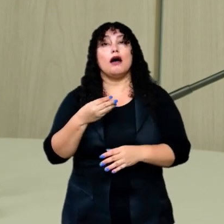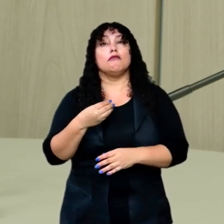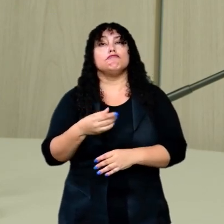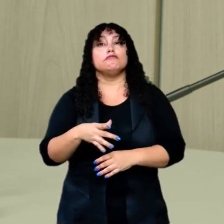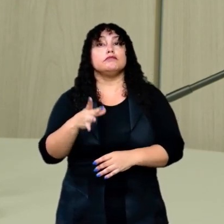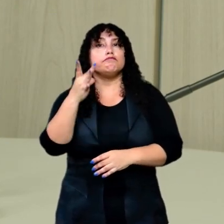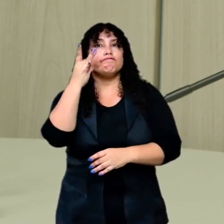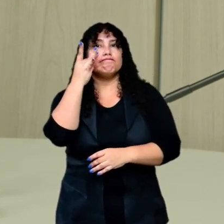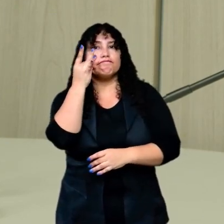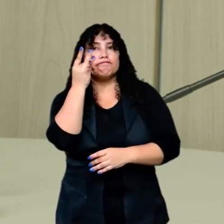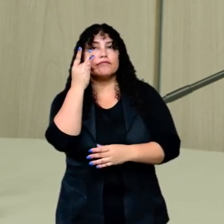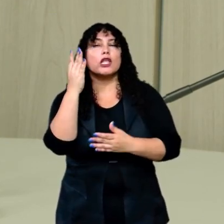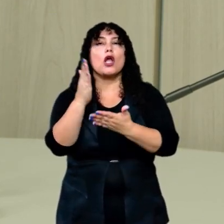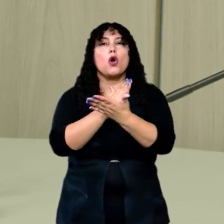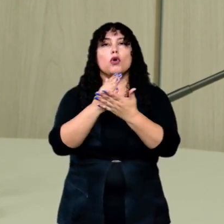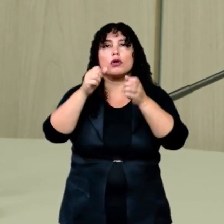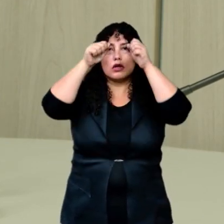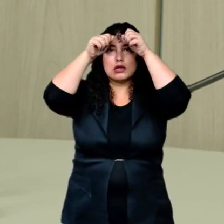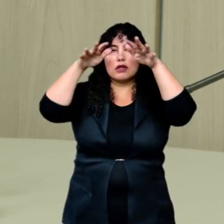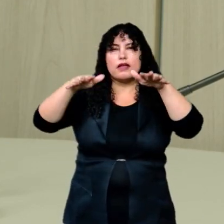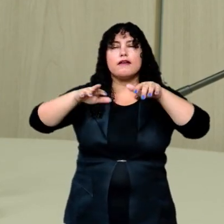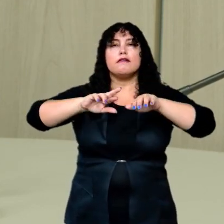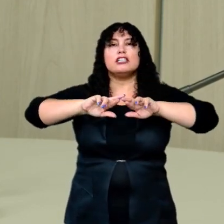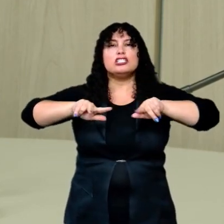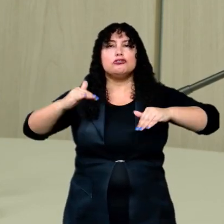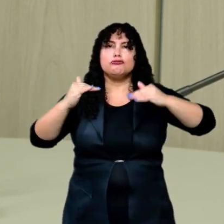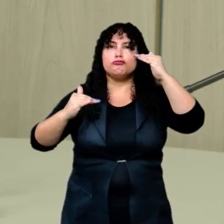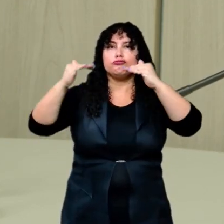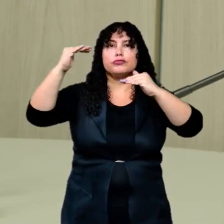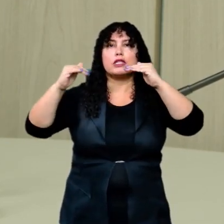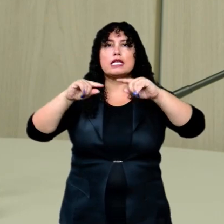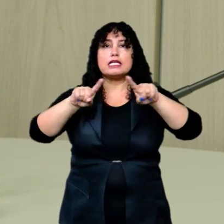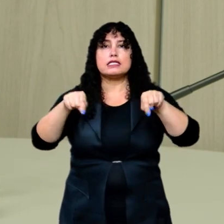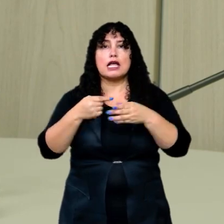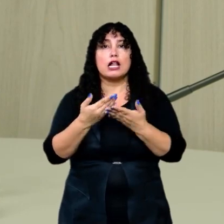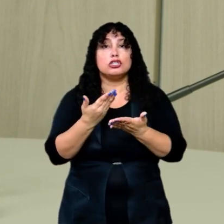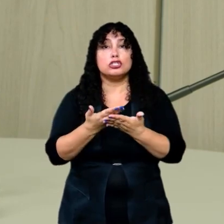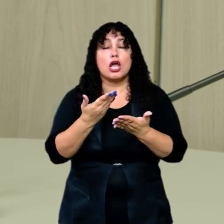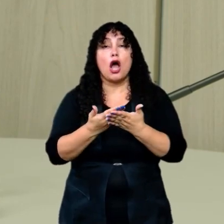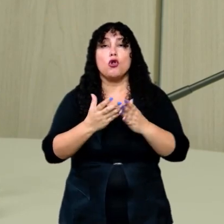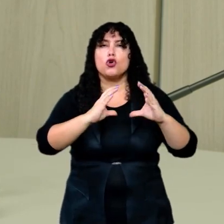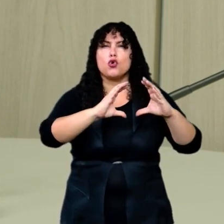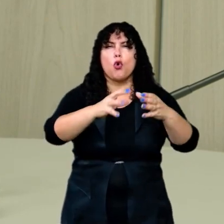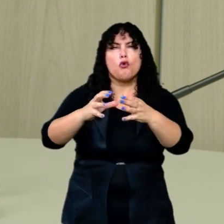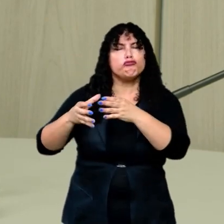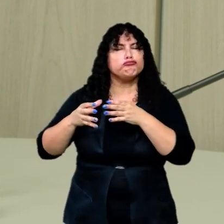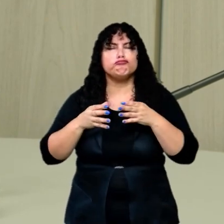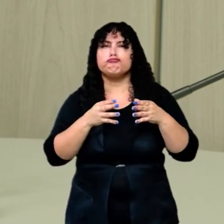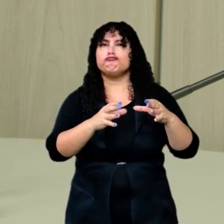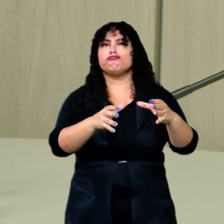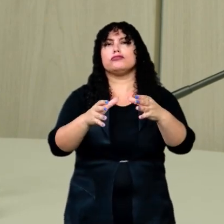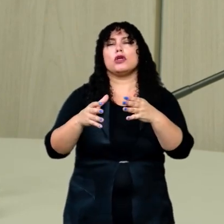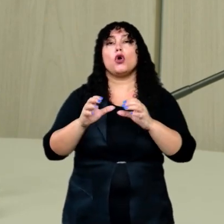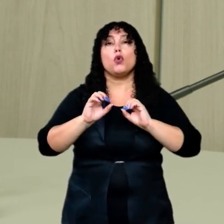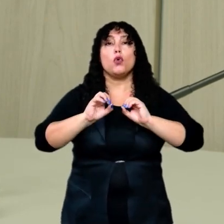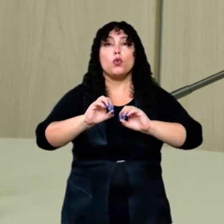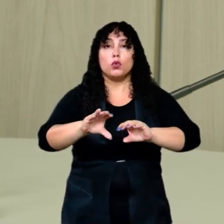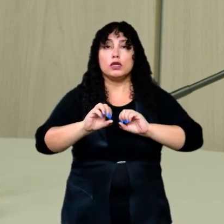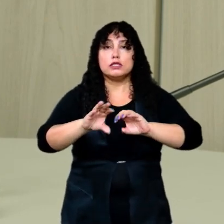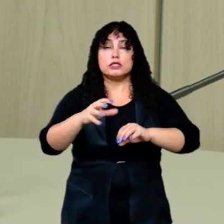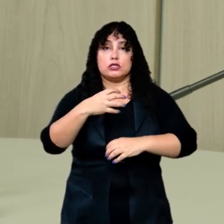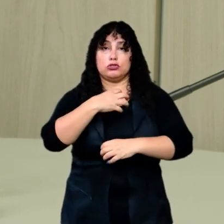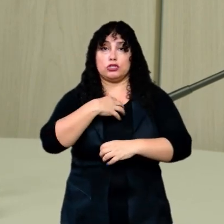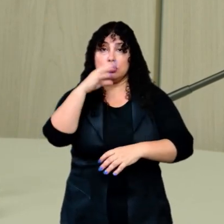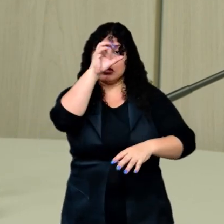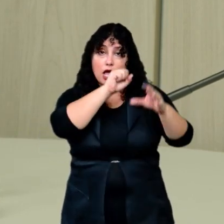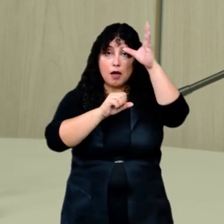casos de autismo em níveis diferentes, né, dentro de uma sala de aula e todo mundo convivendo. E o ensino, né, a forma